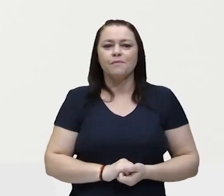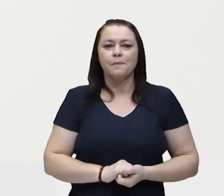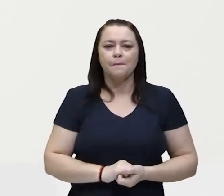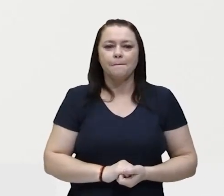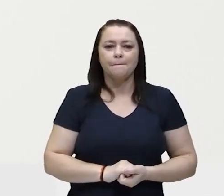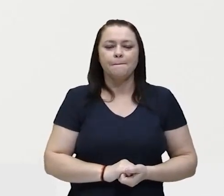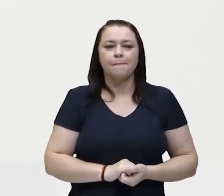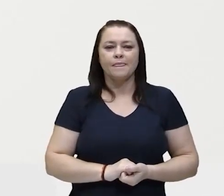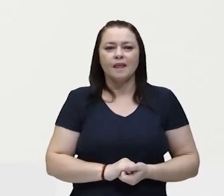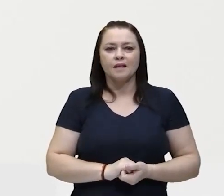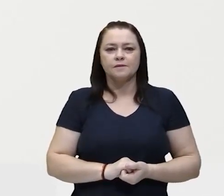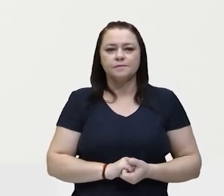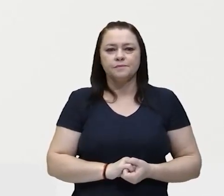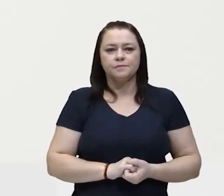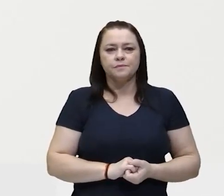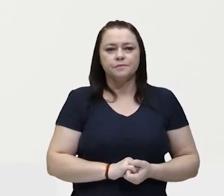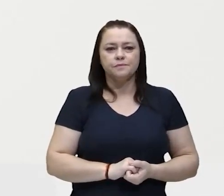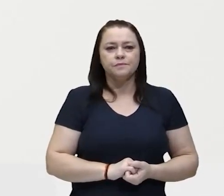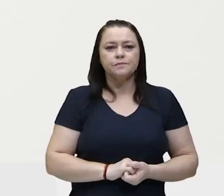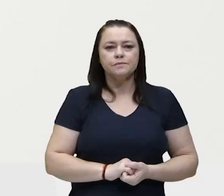3.000 mililitros de suco.